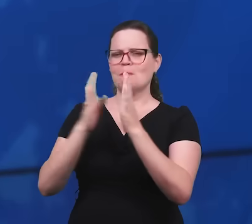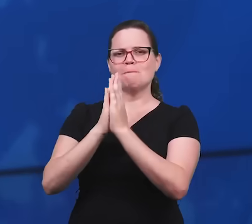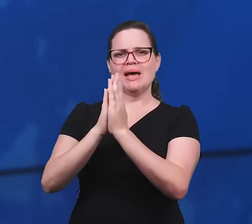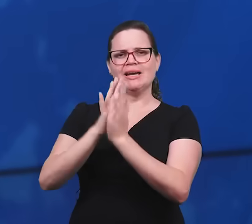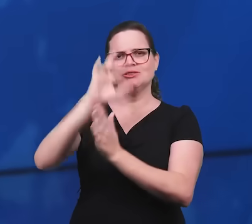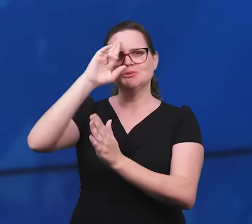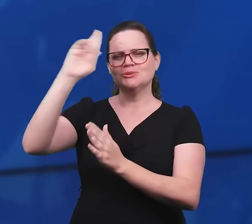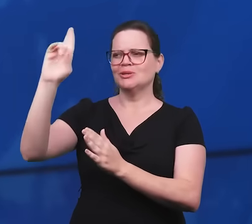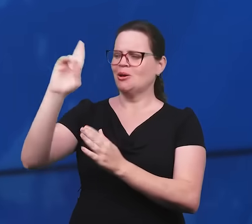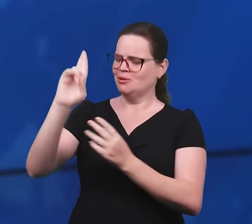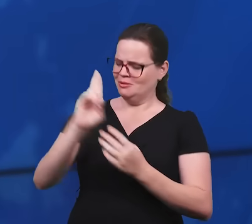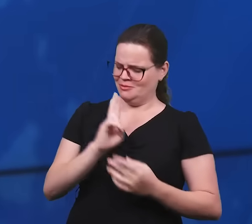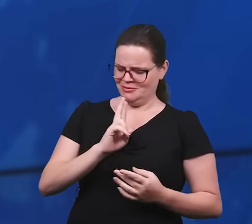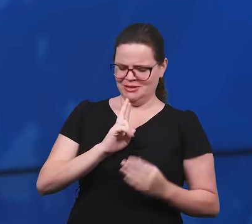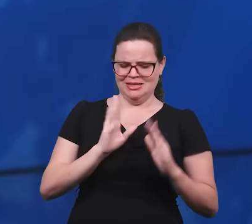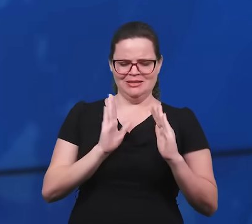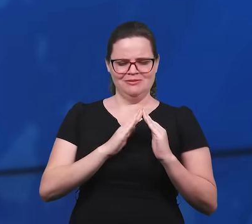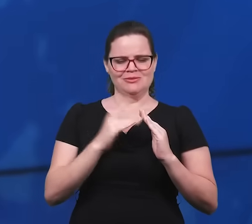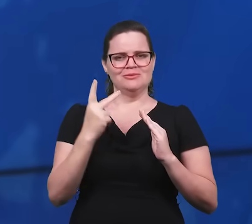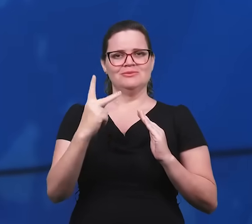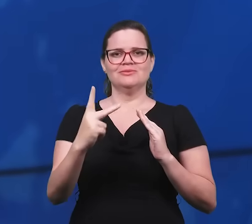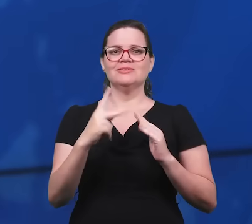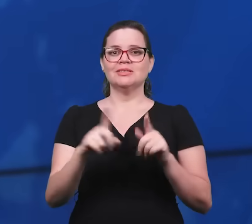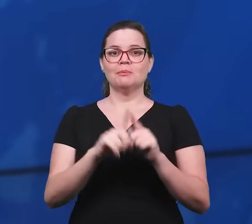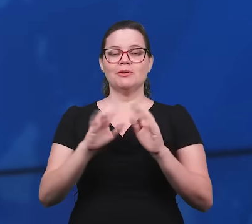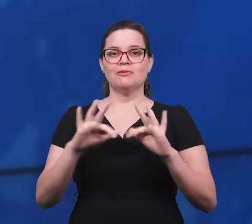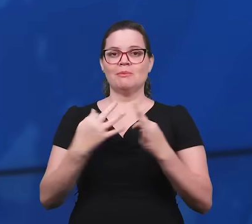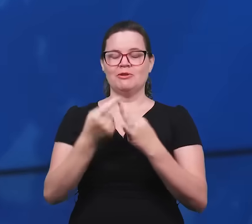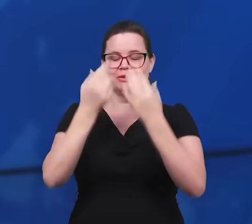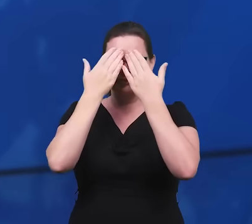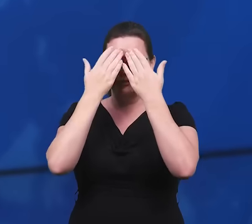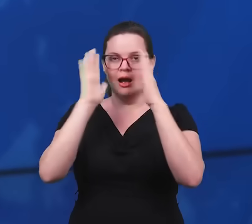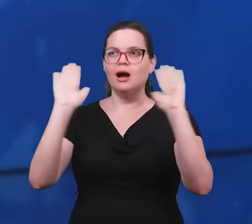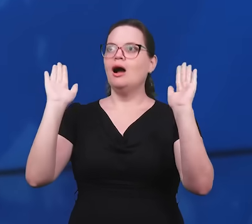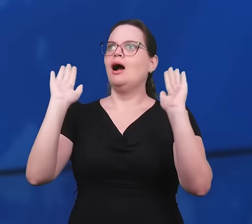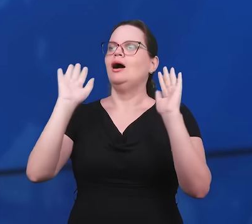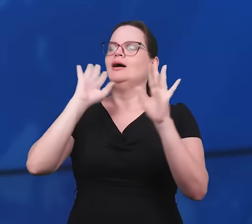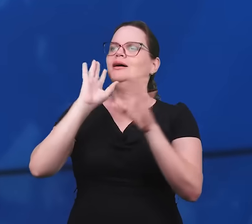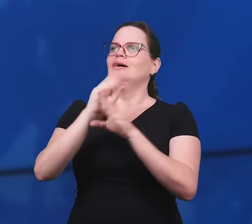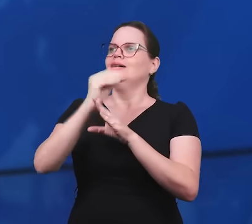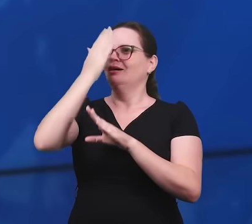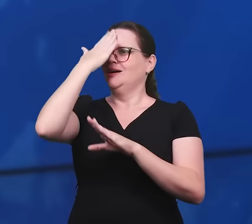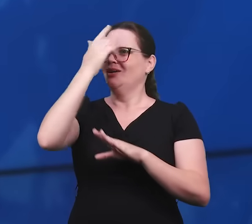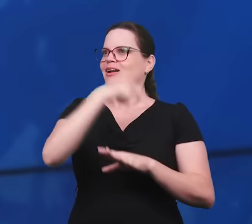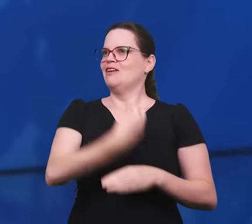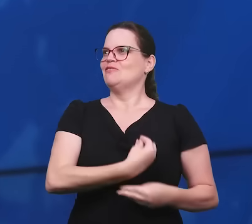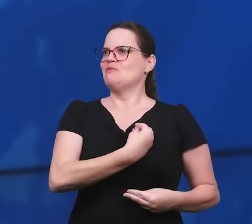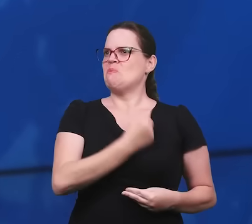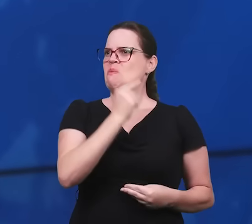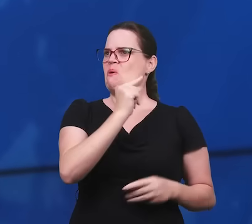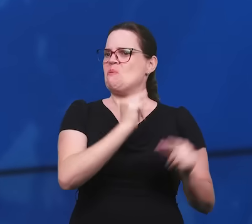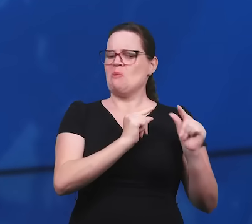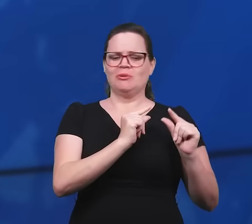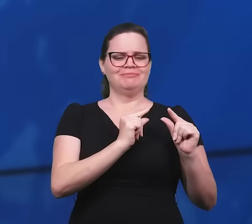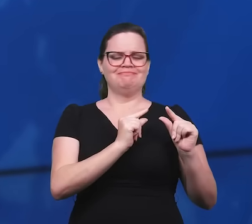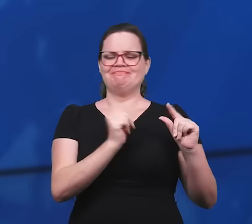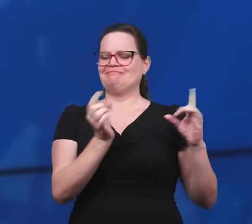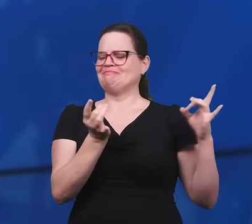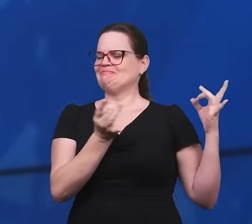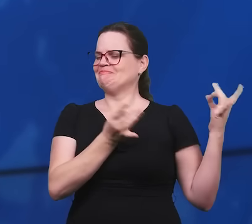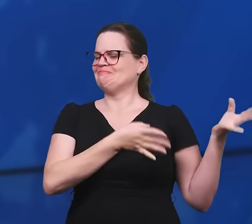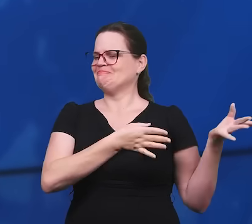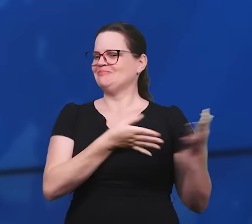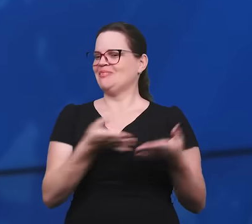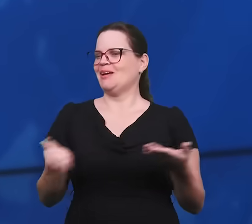sua vida e na sua família. Ele vai abrir os seus olhos e você não vai mais ficar à beira do caminho. Você agora estará